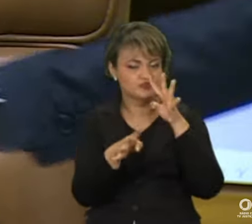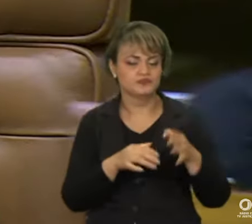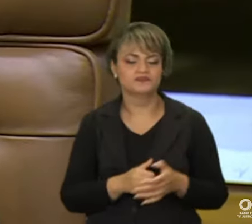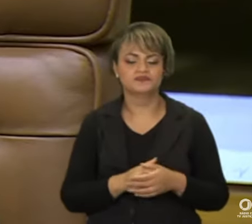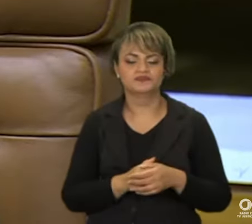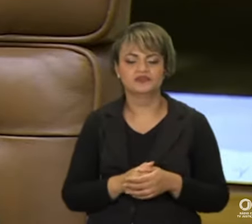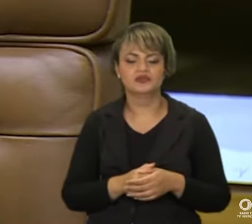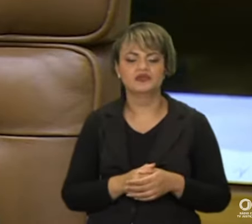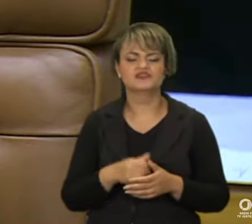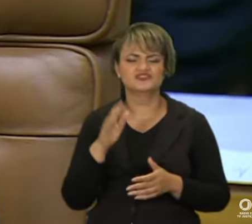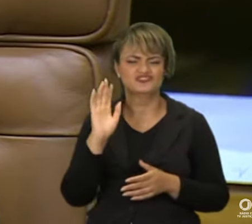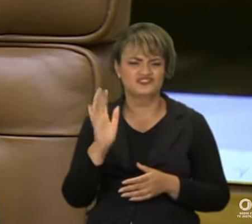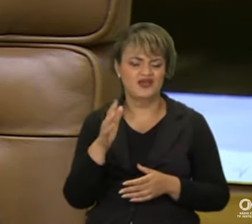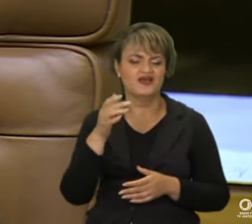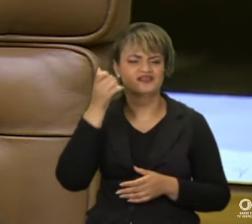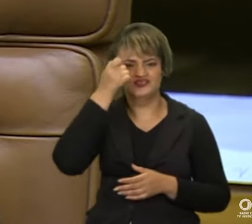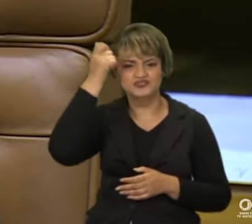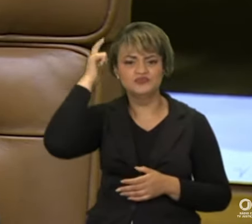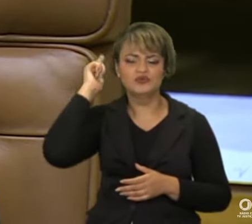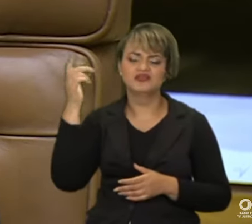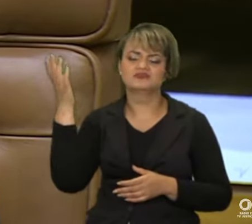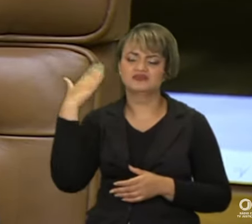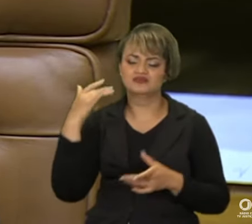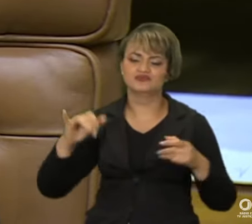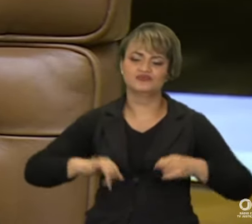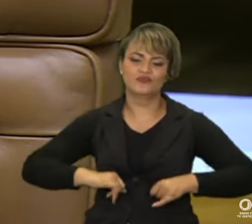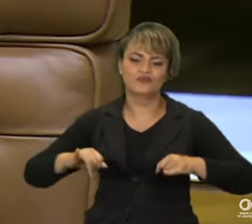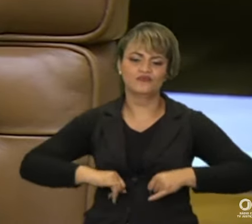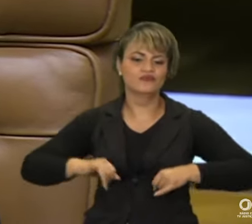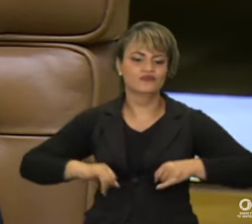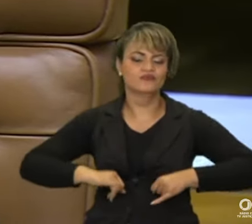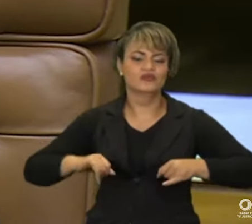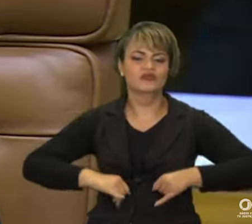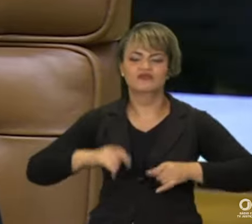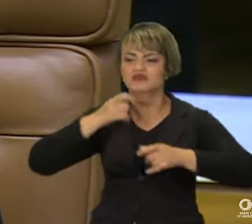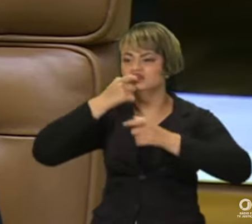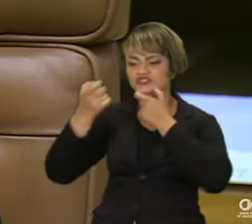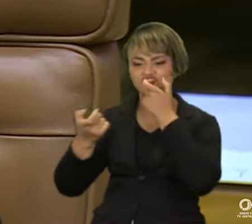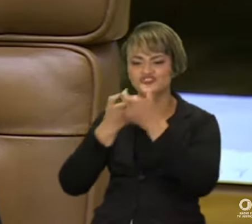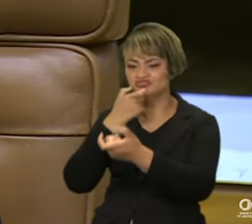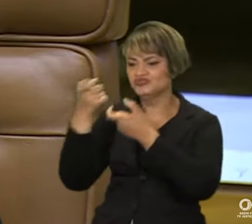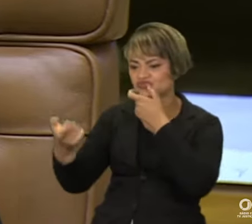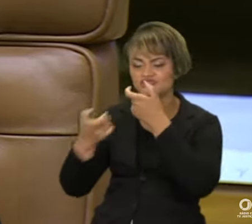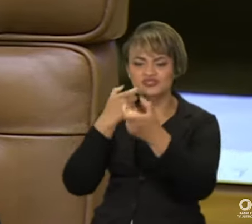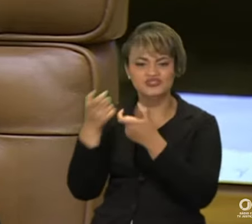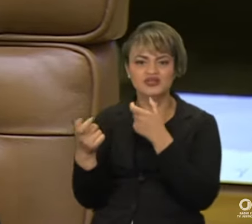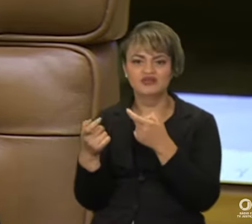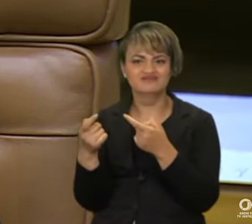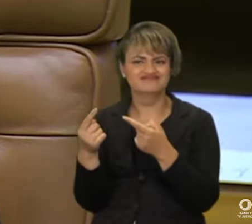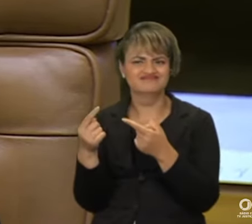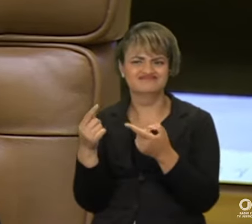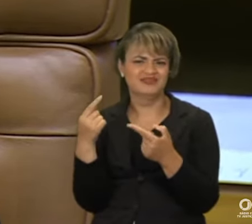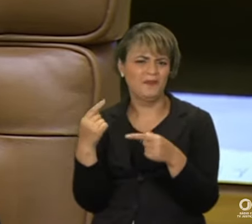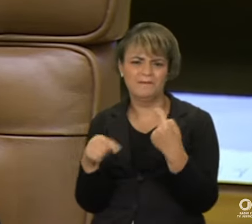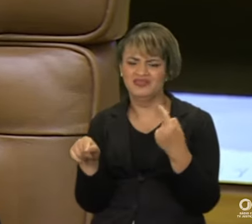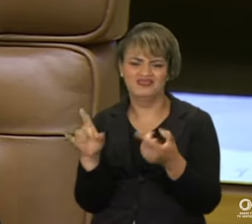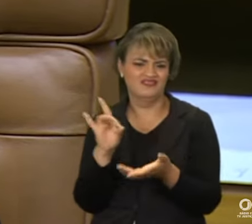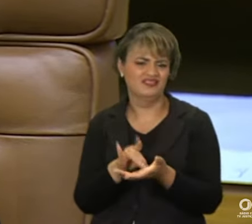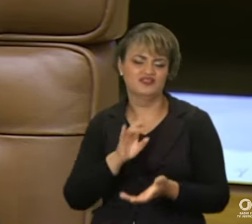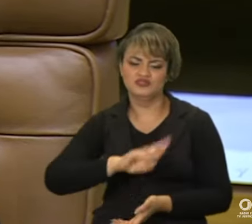que o ministro Alexandre tem sido vítima, tem sido alvo de críticas infundadas acerca da condição das